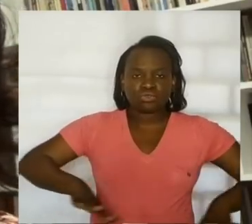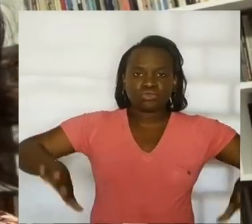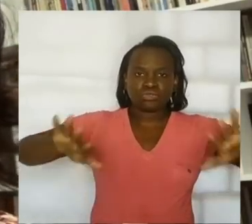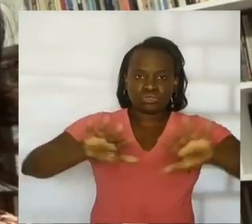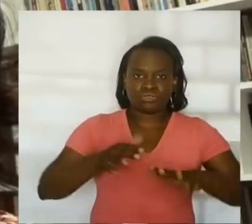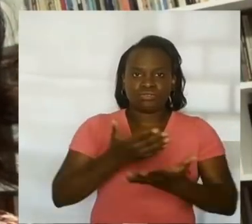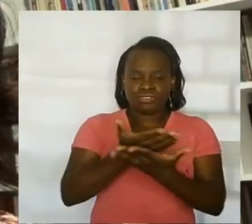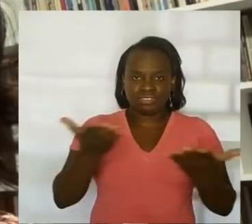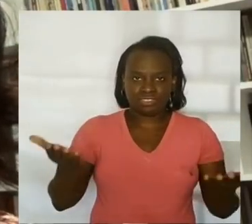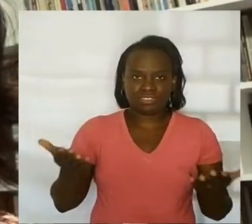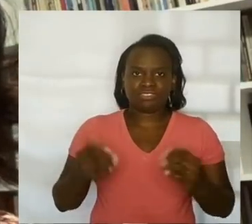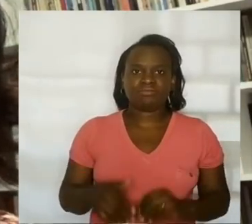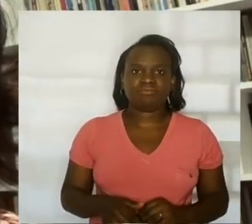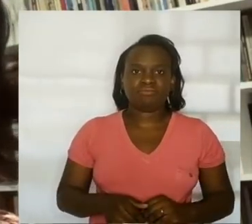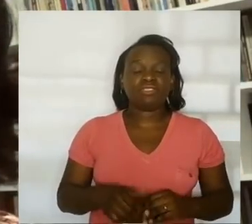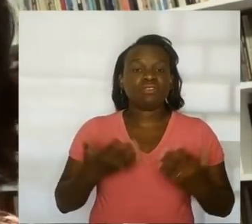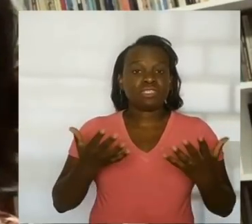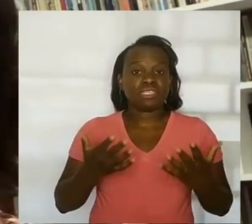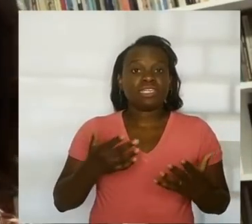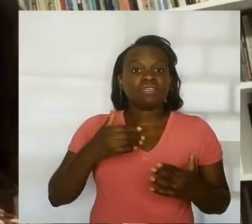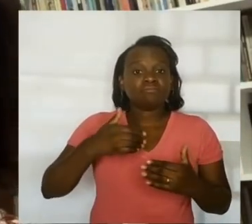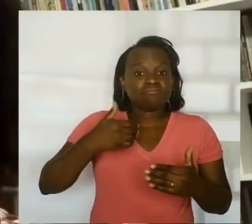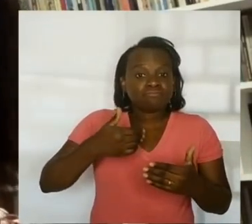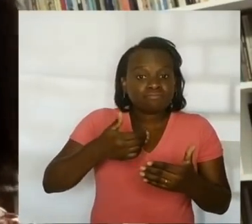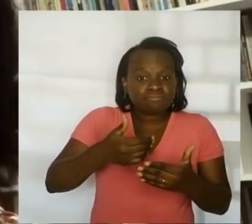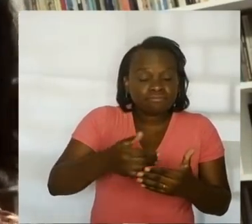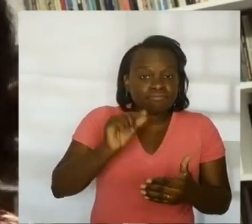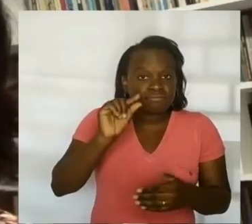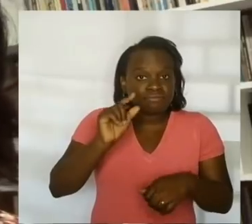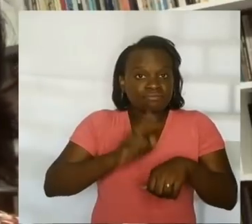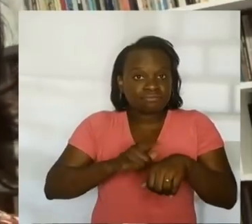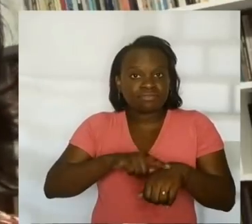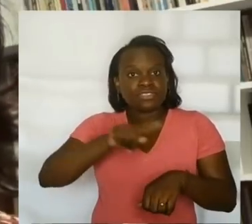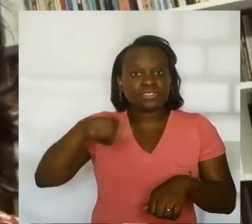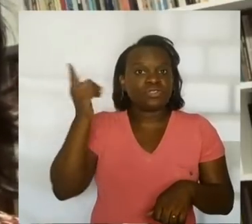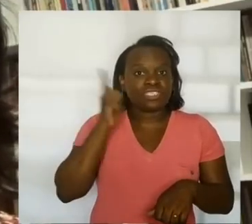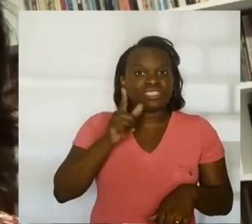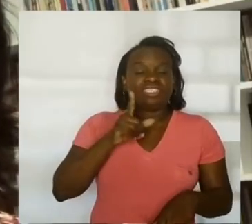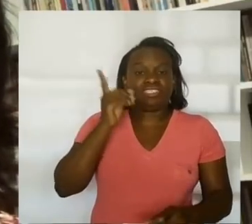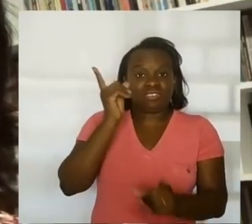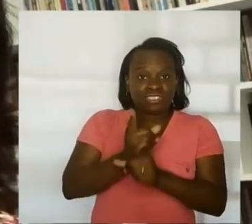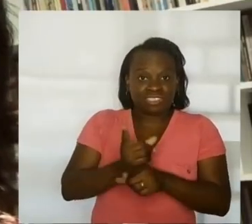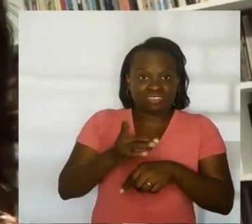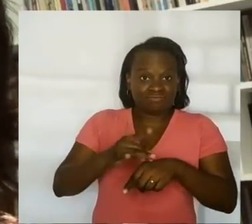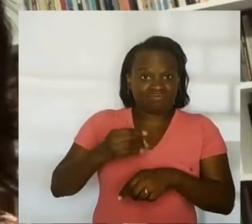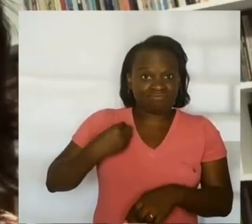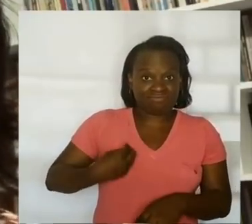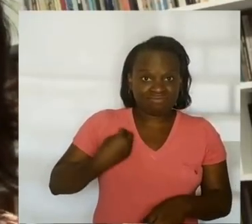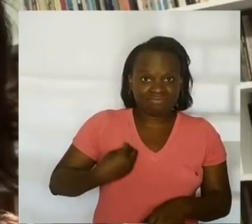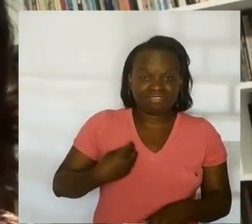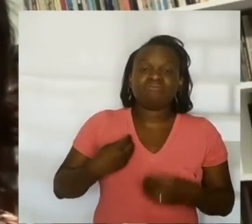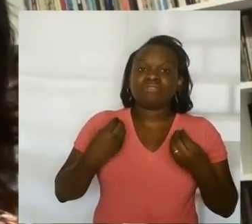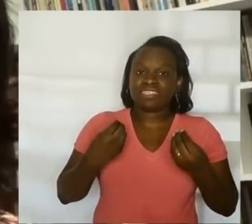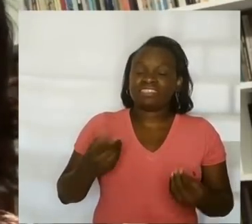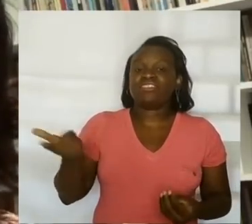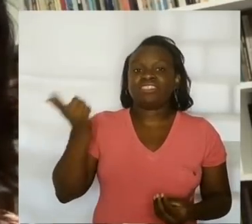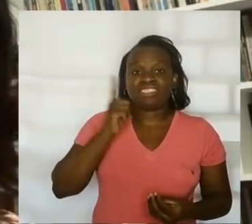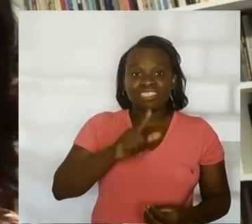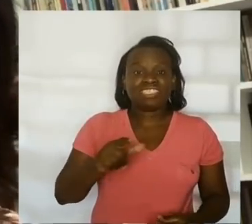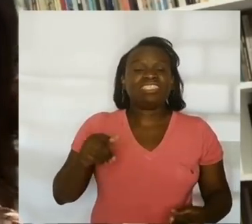todos e todas vocês. Espero que em breve a gente possa se encontrar presencialmente, para que,